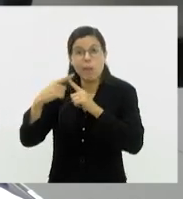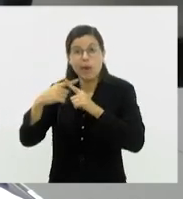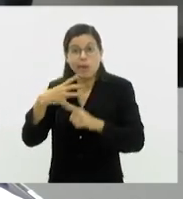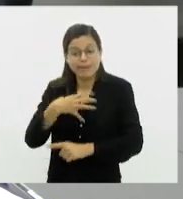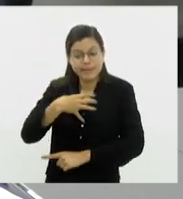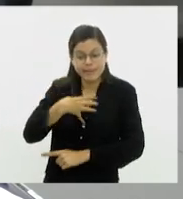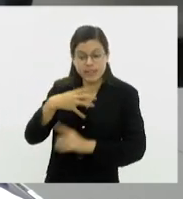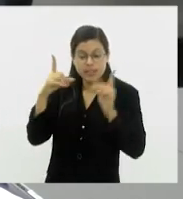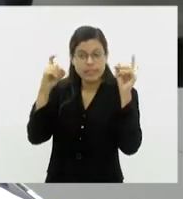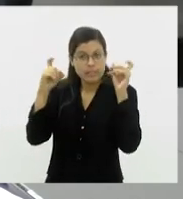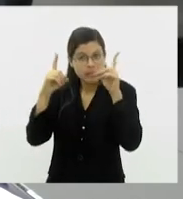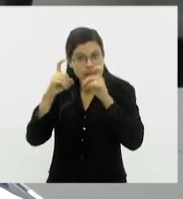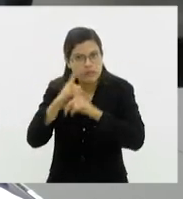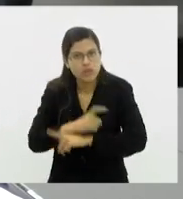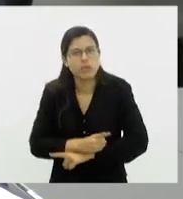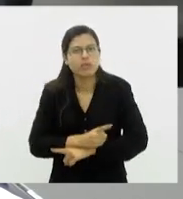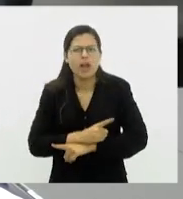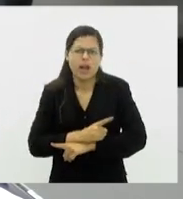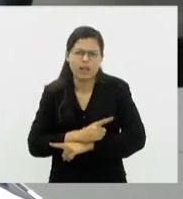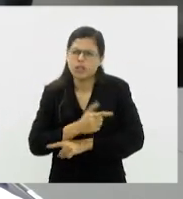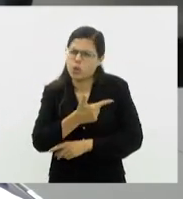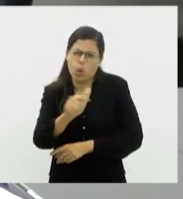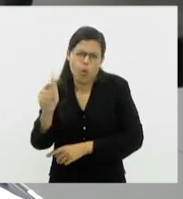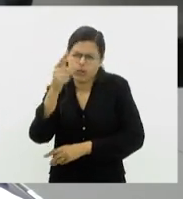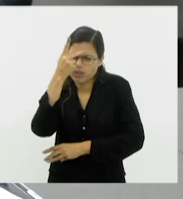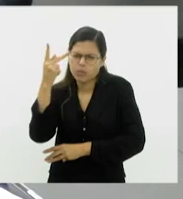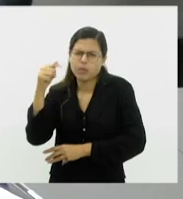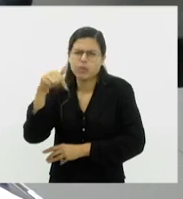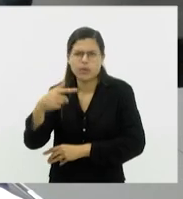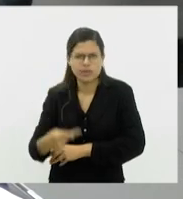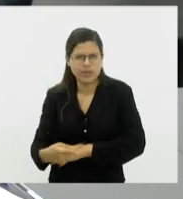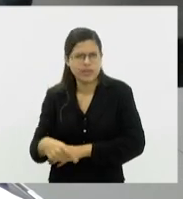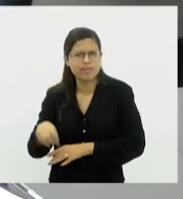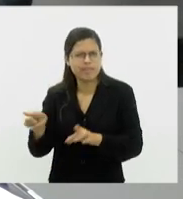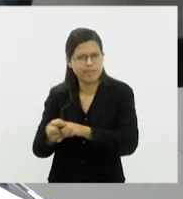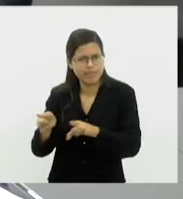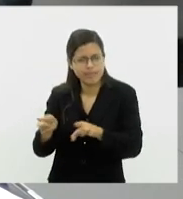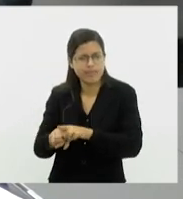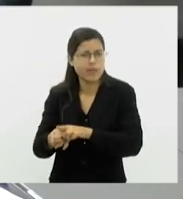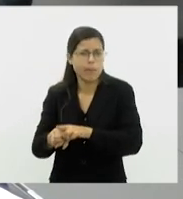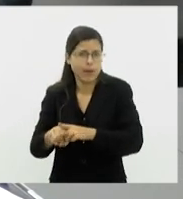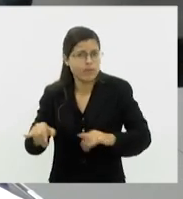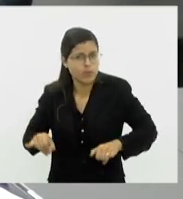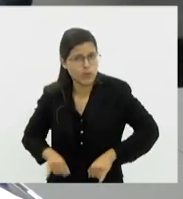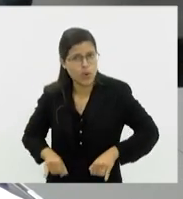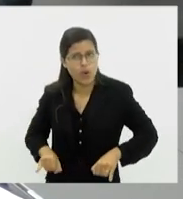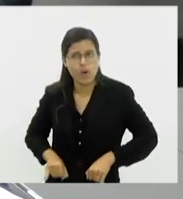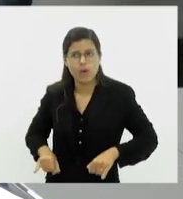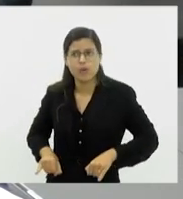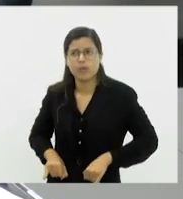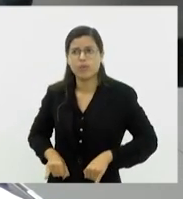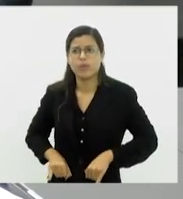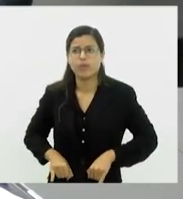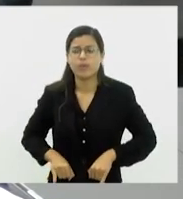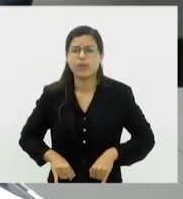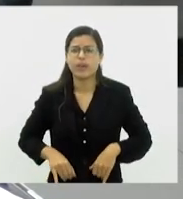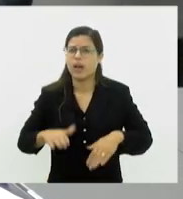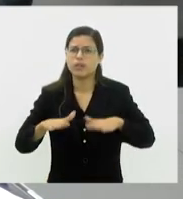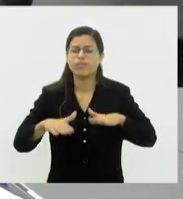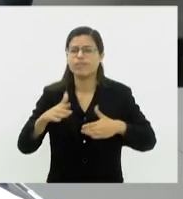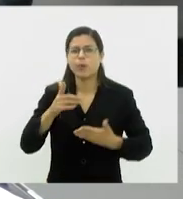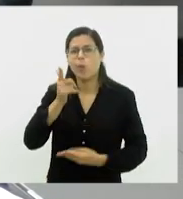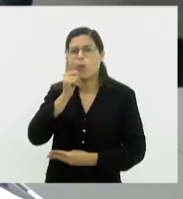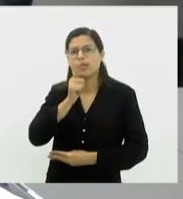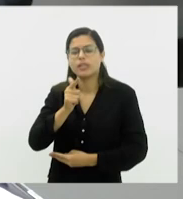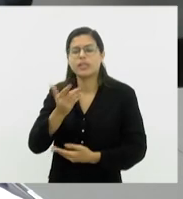monstra como muitos parlamentares como vossa excelência eh sofre essa questão às vezes de poder